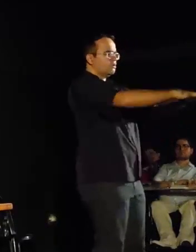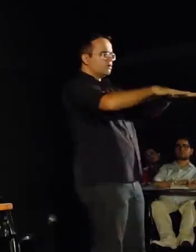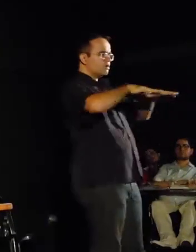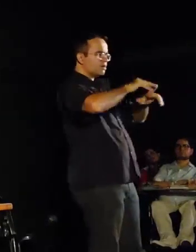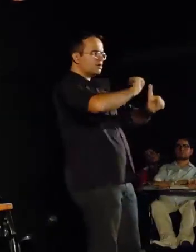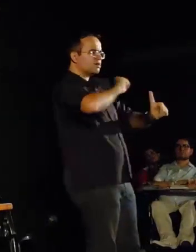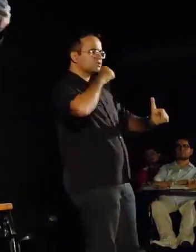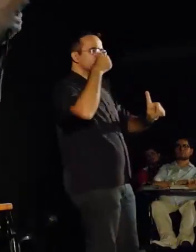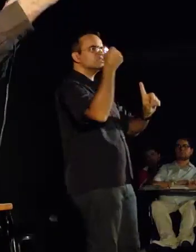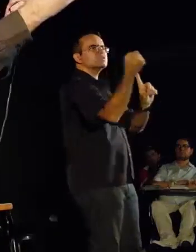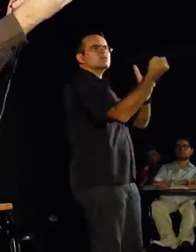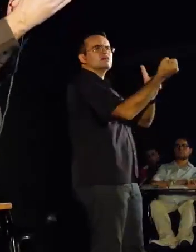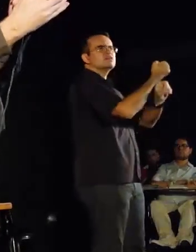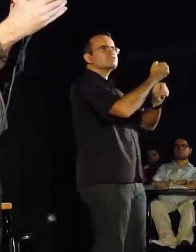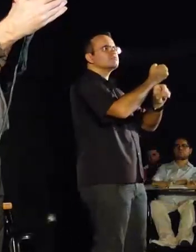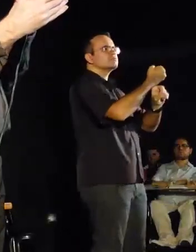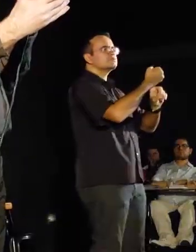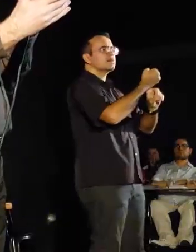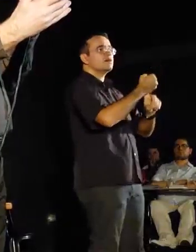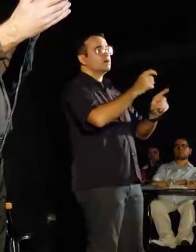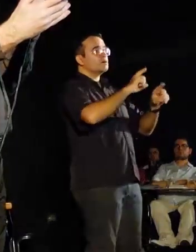soberano, fora da lei.